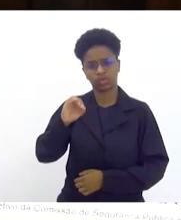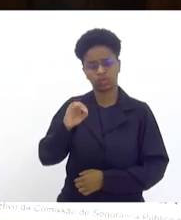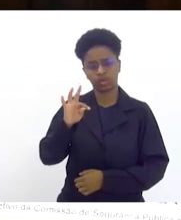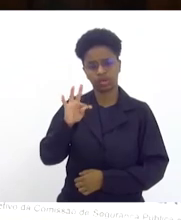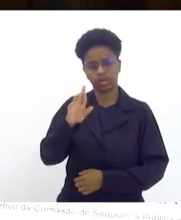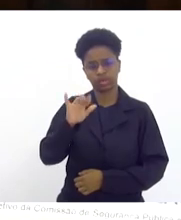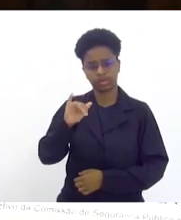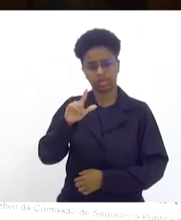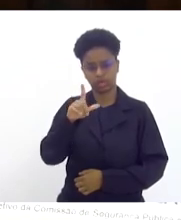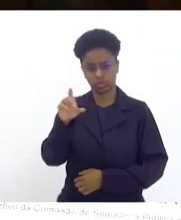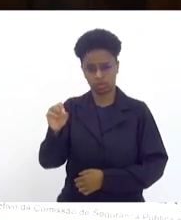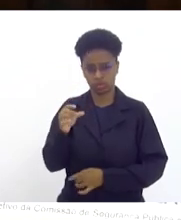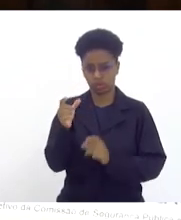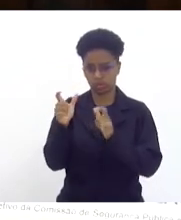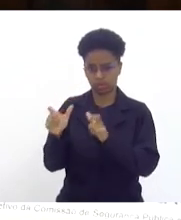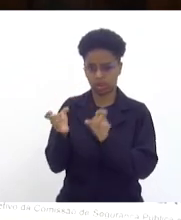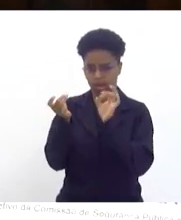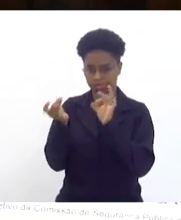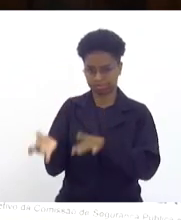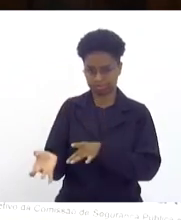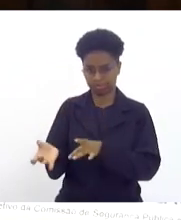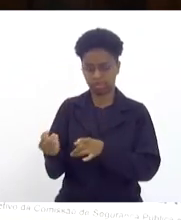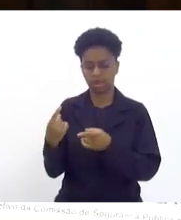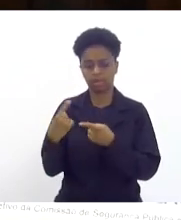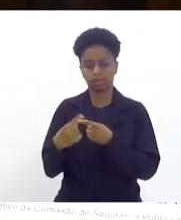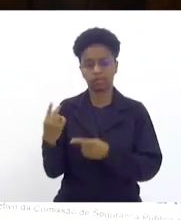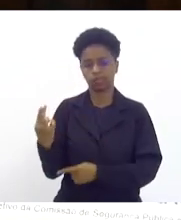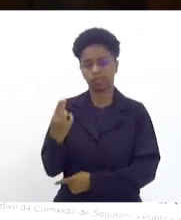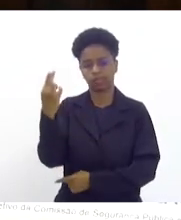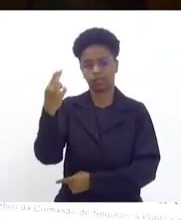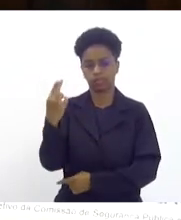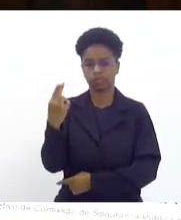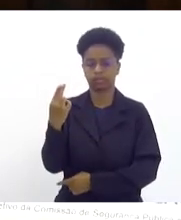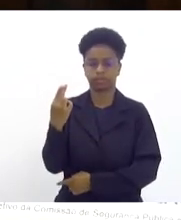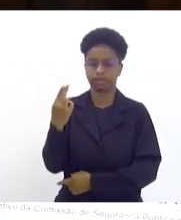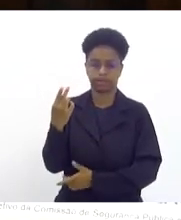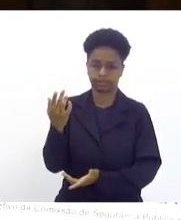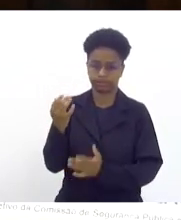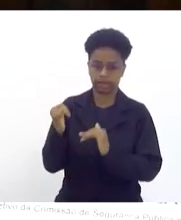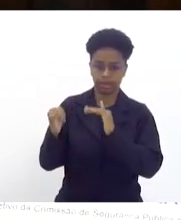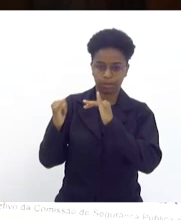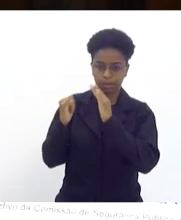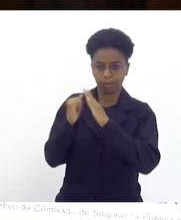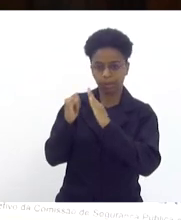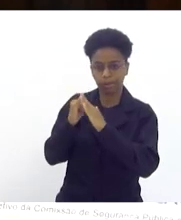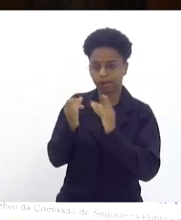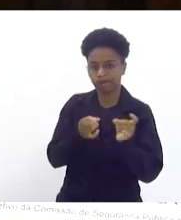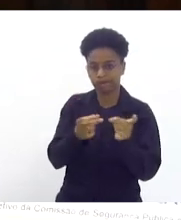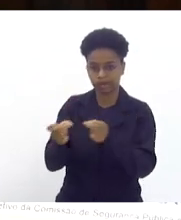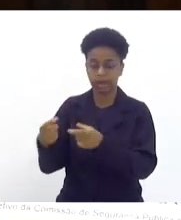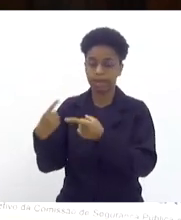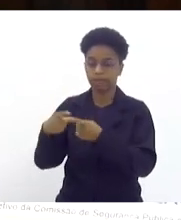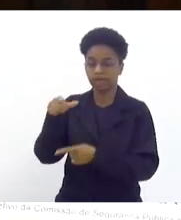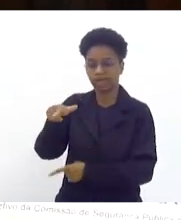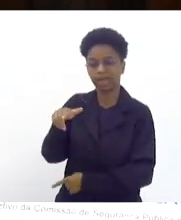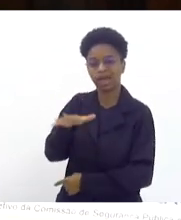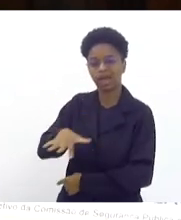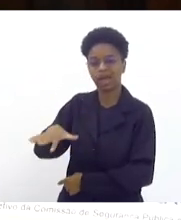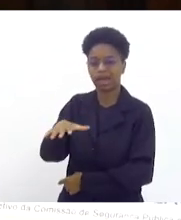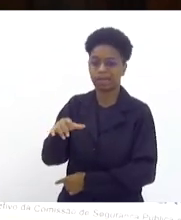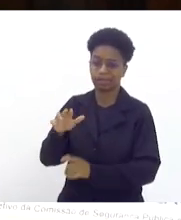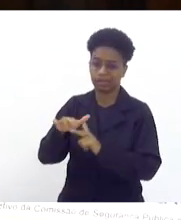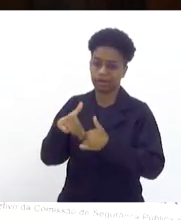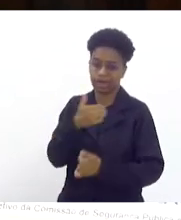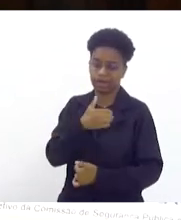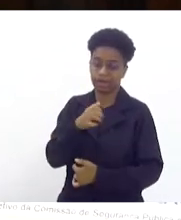terrenos abandonados são terrenos que são inviáveis para especulação Imobiliária porque a Rio trilho por sua natureza de ser uma empresa